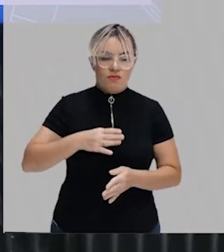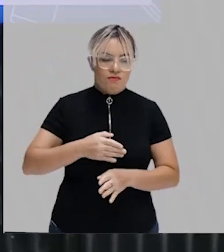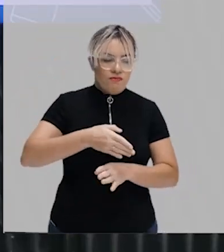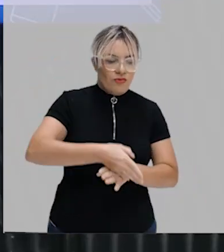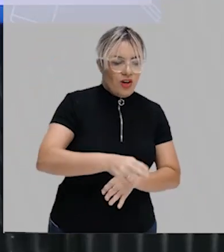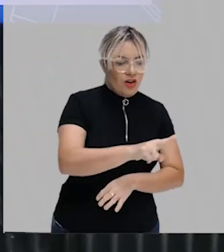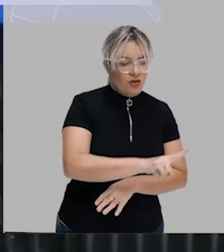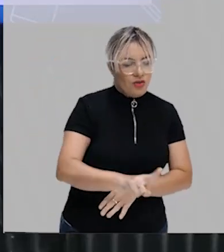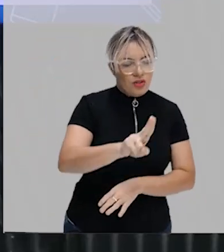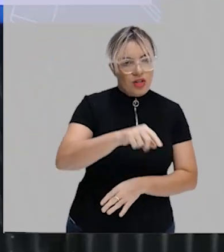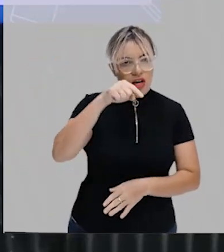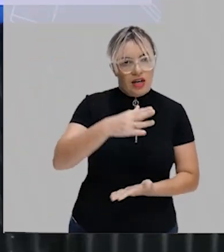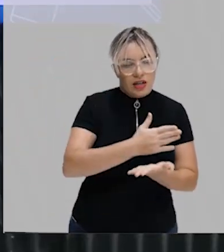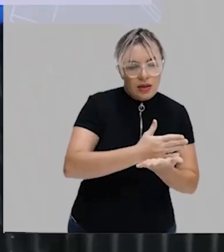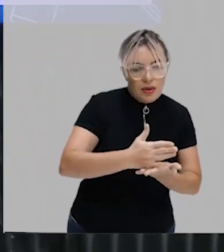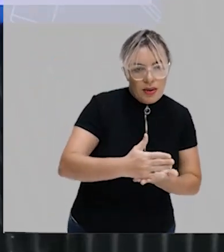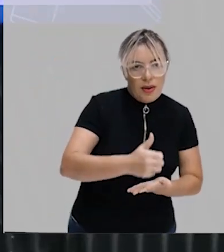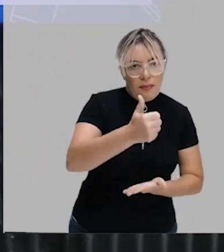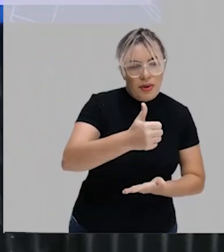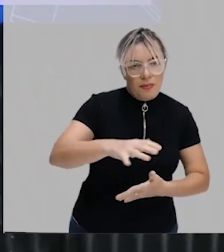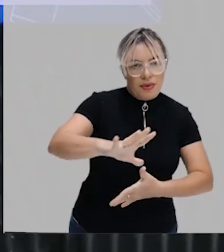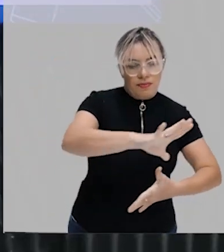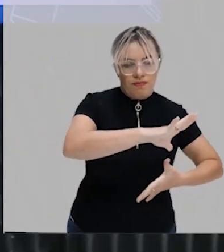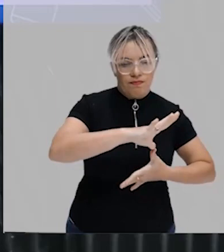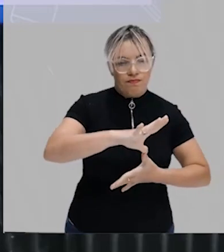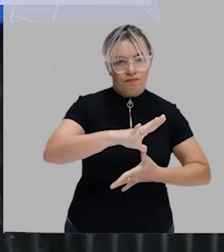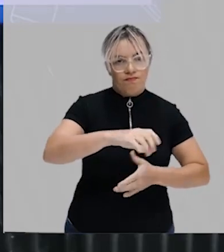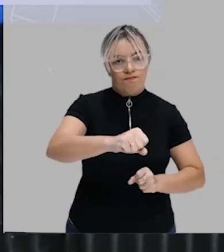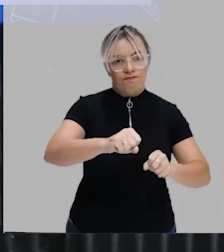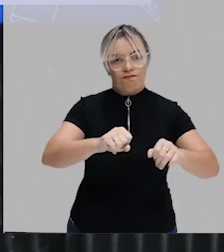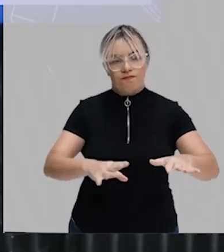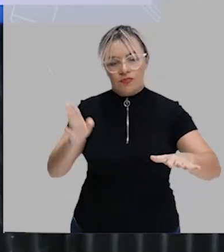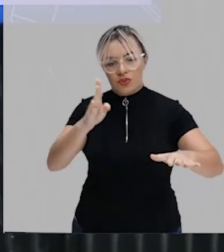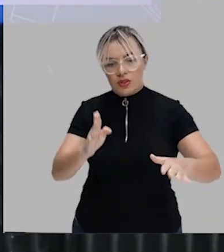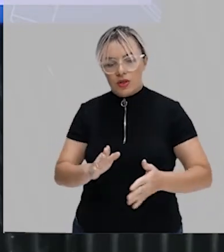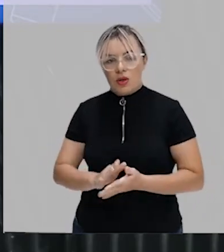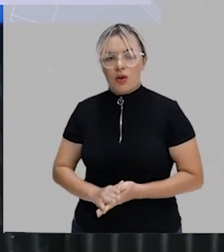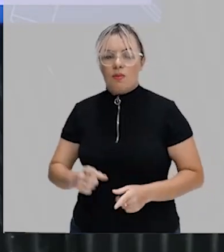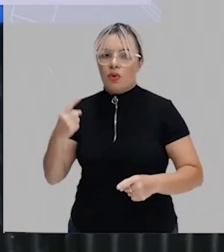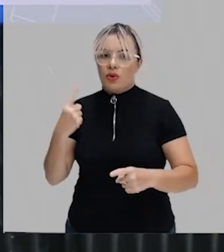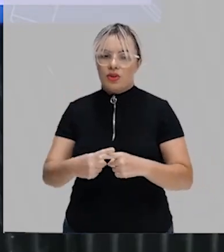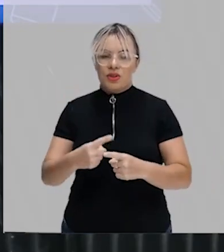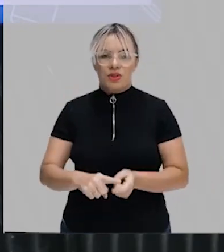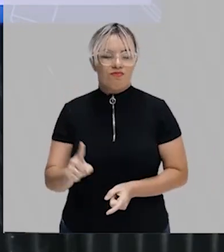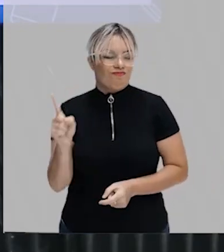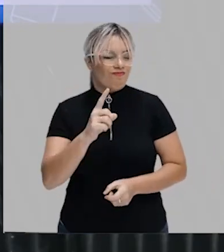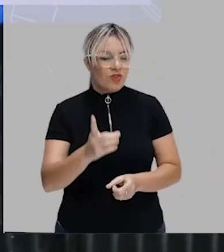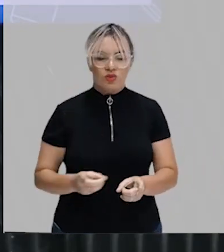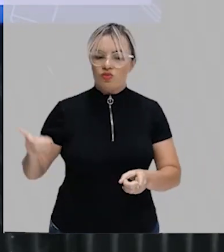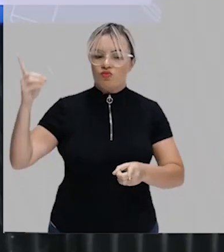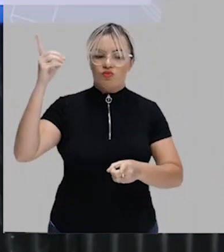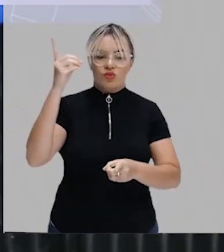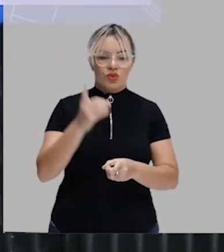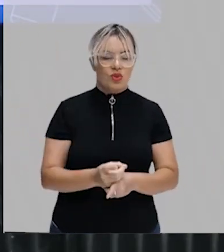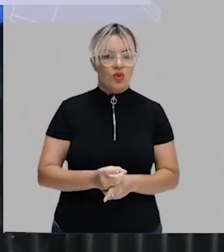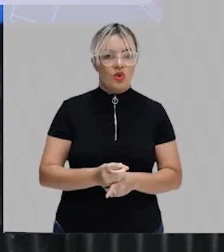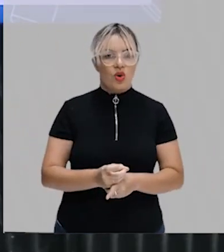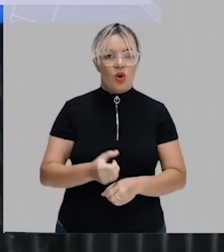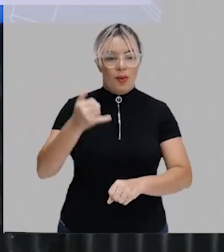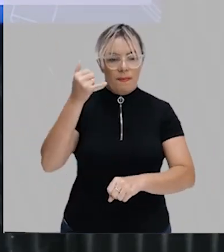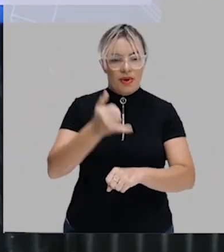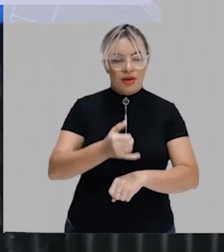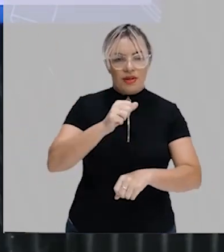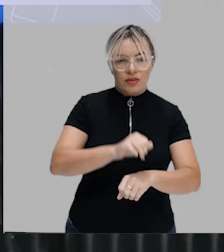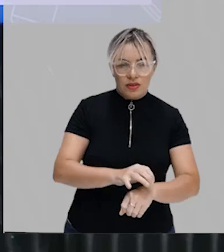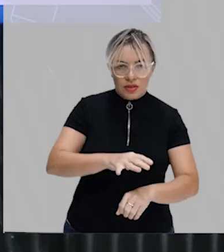colonização. Afinal de contas, não se encontrou metais preciosos no início